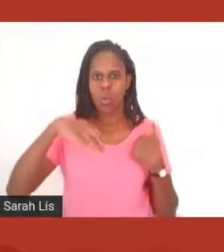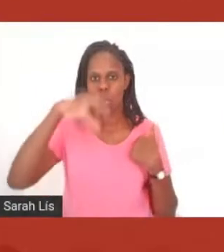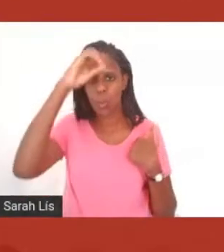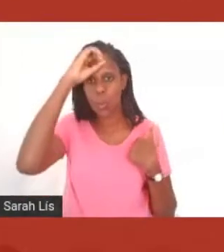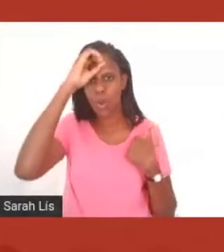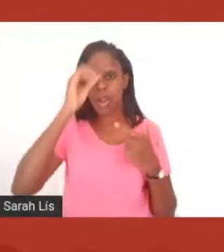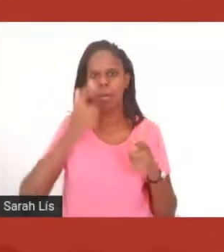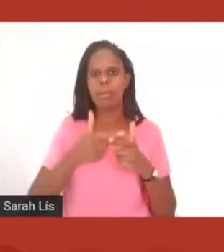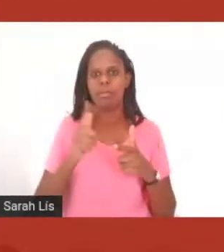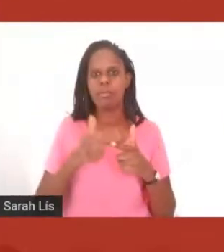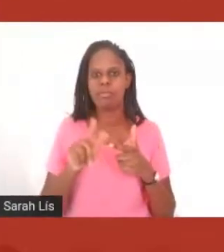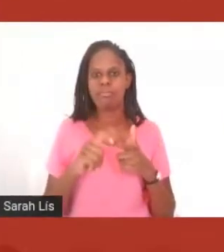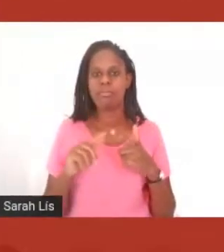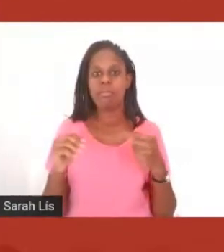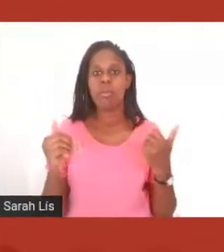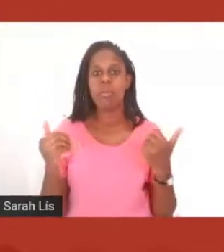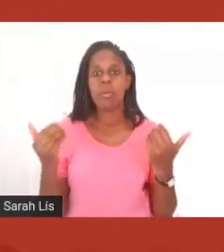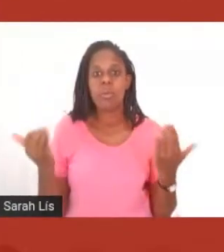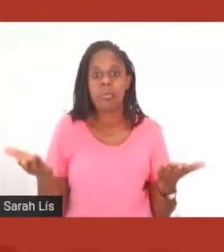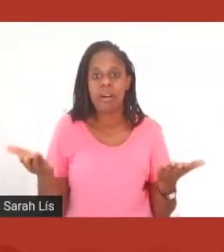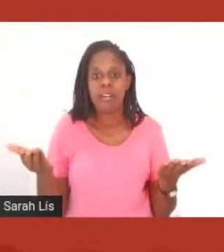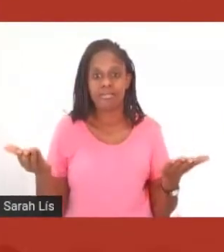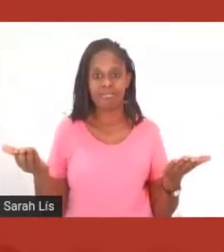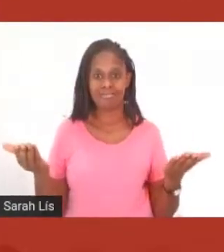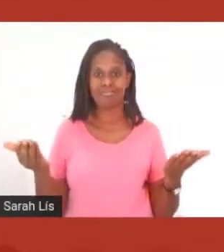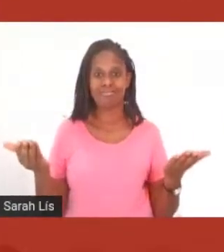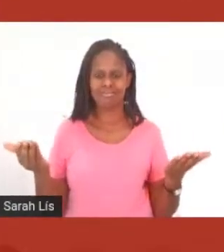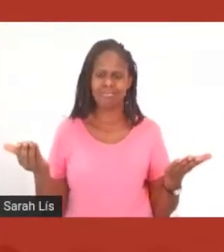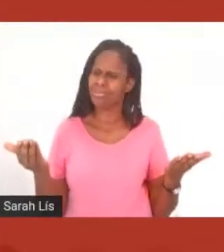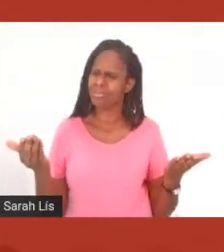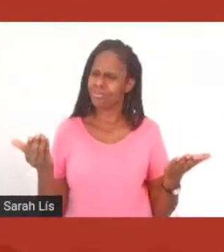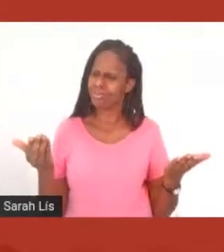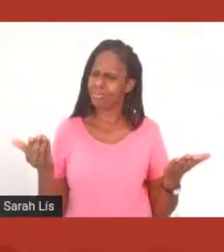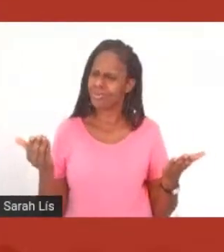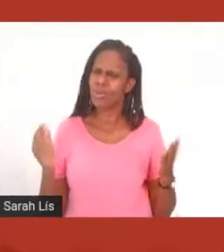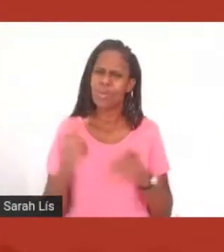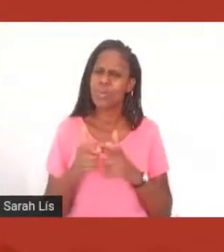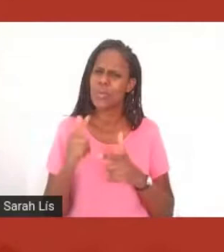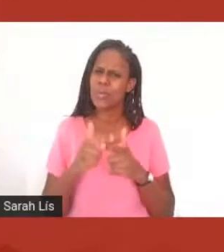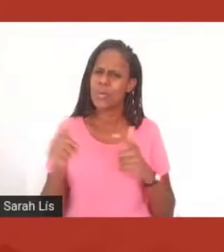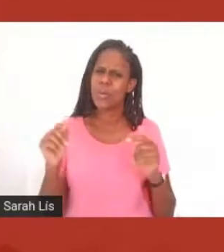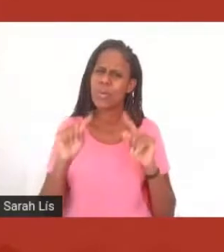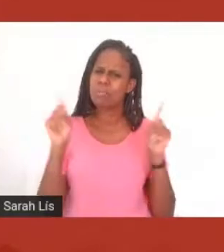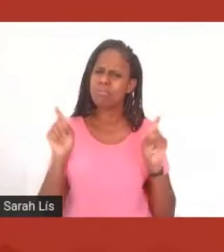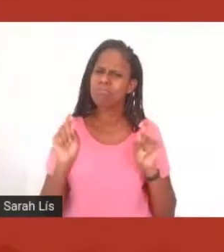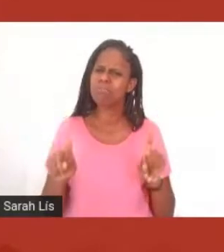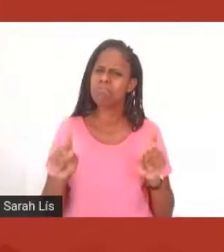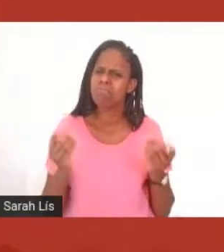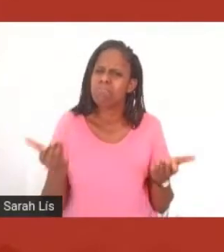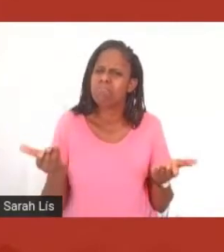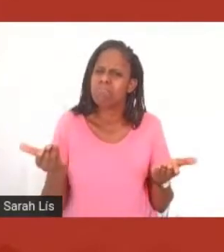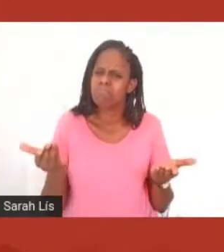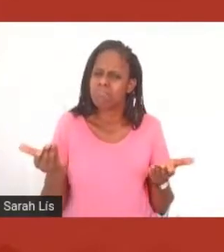problema. Assim, eu falei, ué, mas qual o problema que a gente tem aqui? Né?